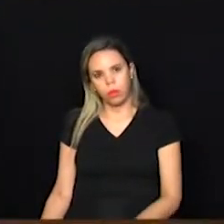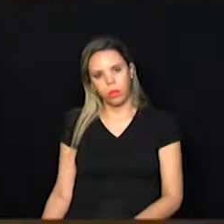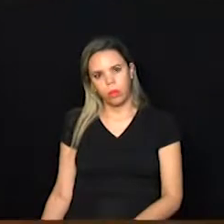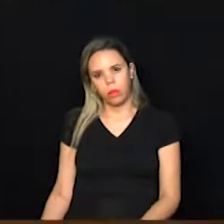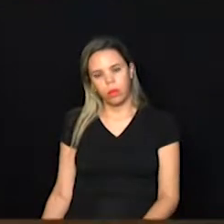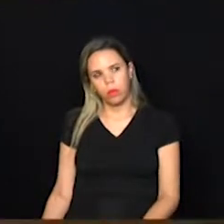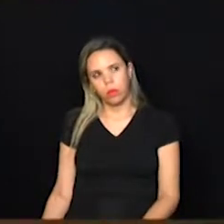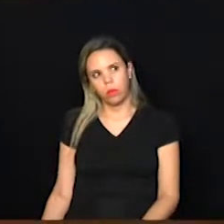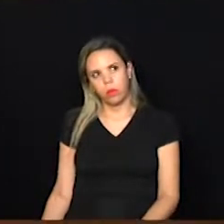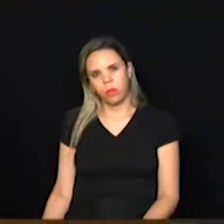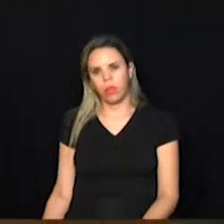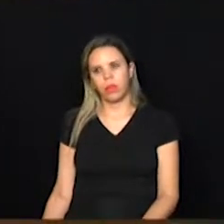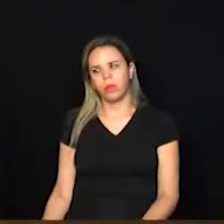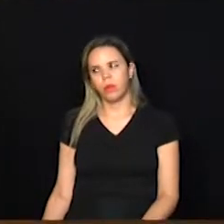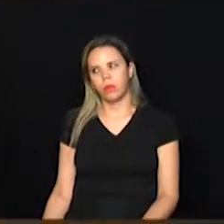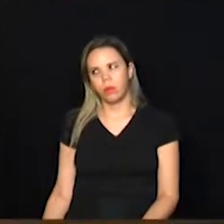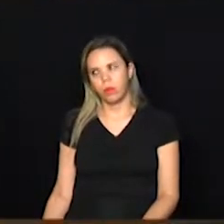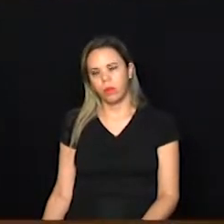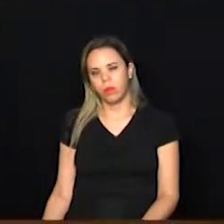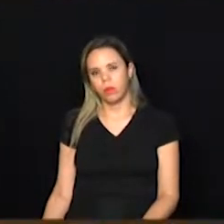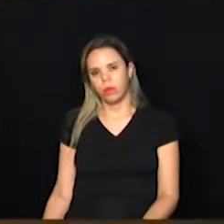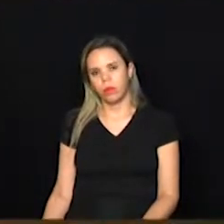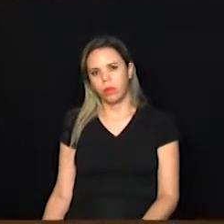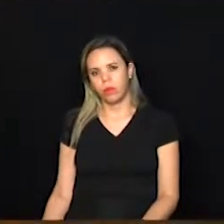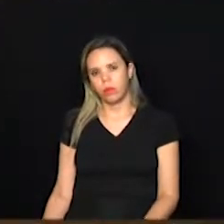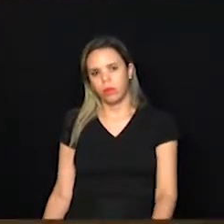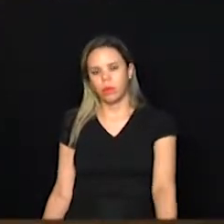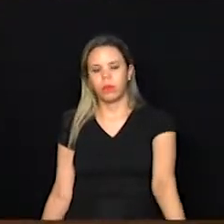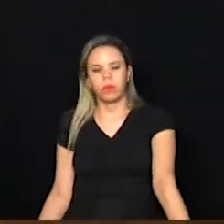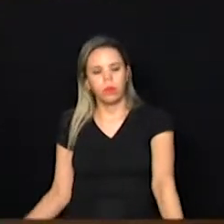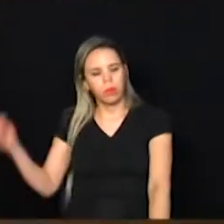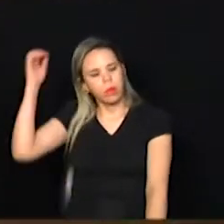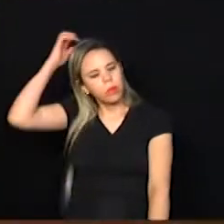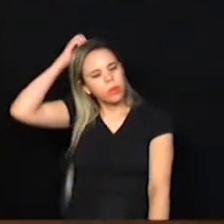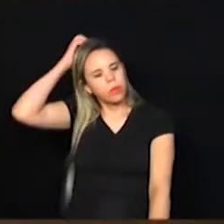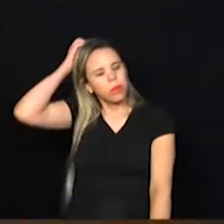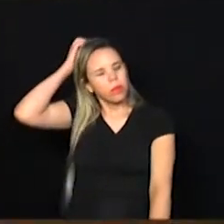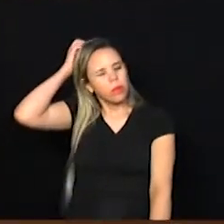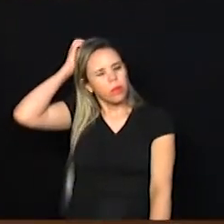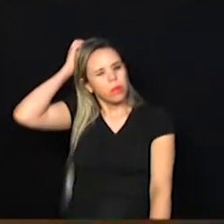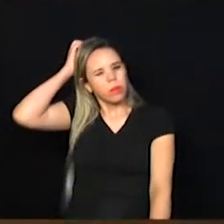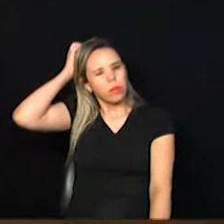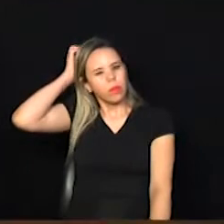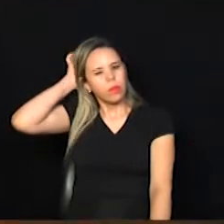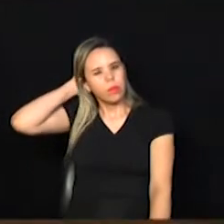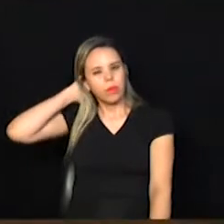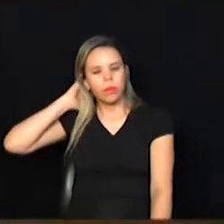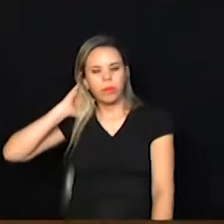Ele tem opção, ele vai propor para nós